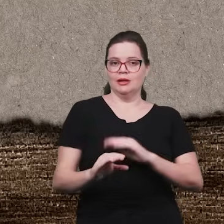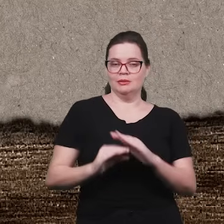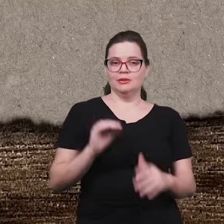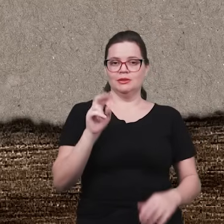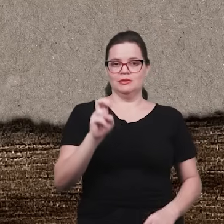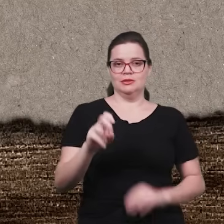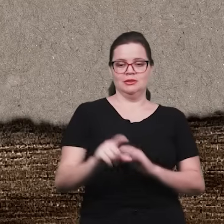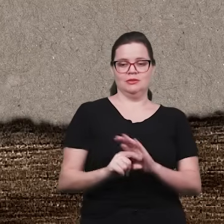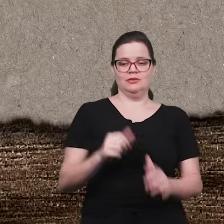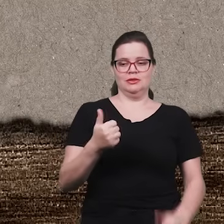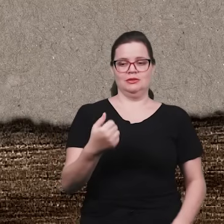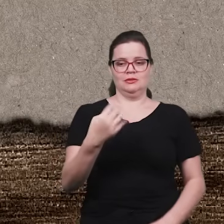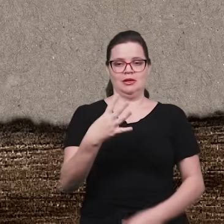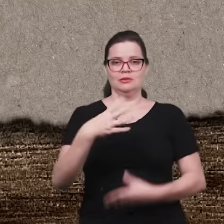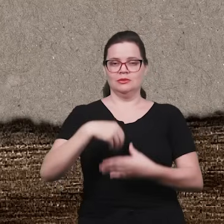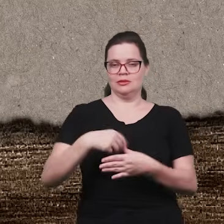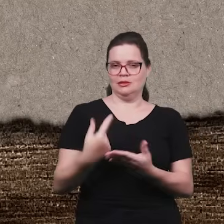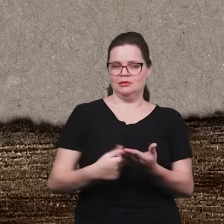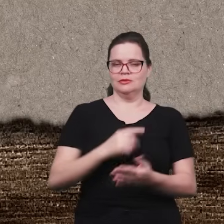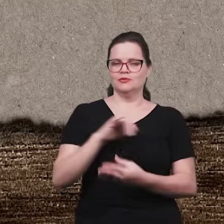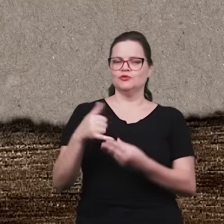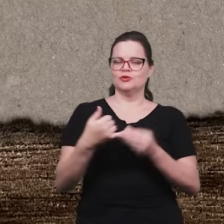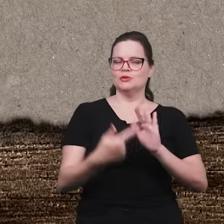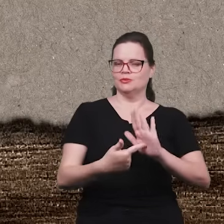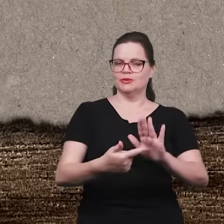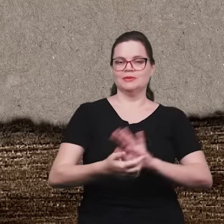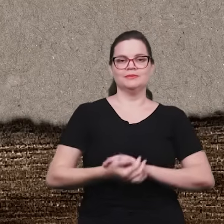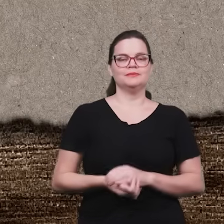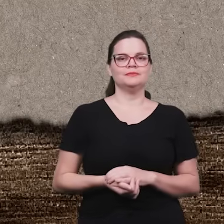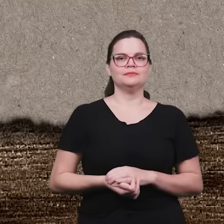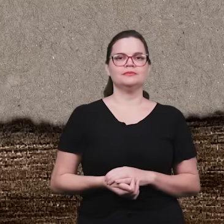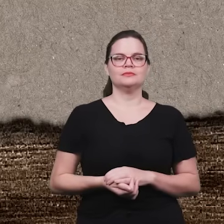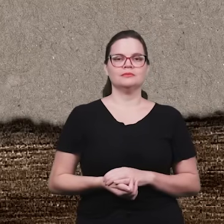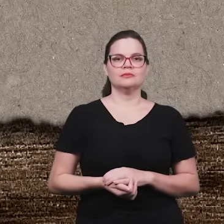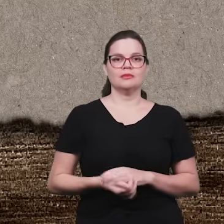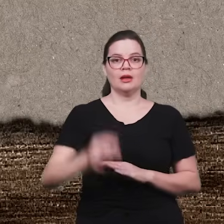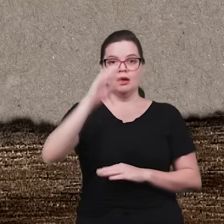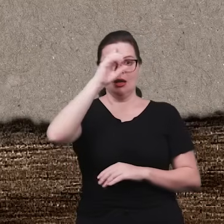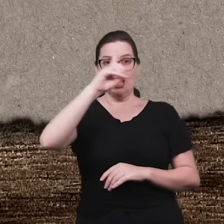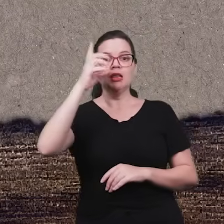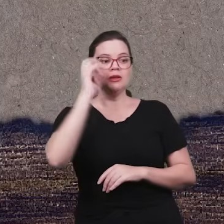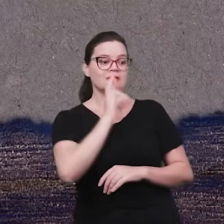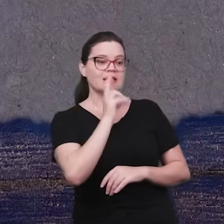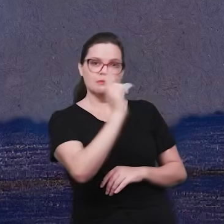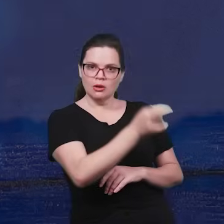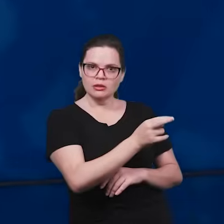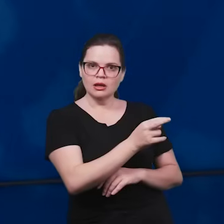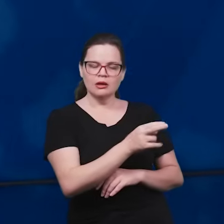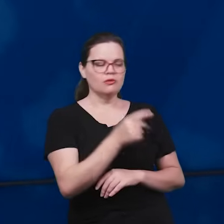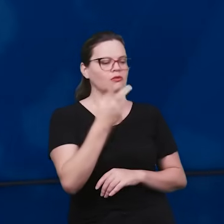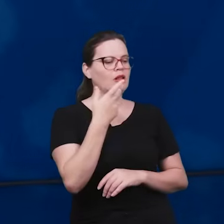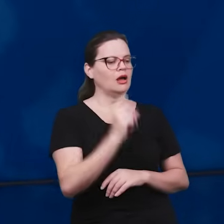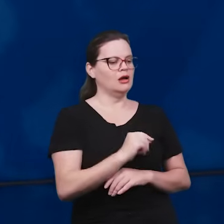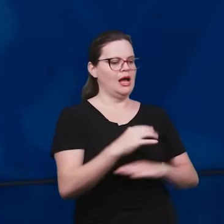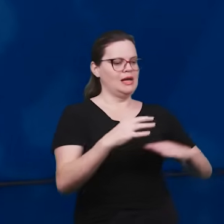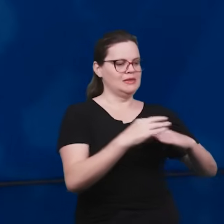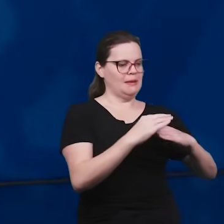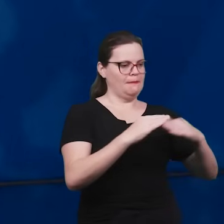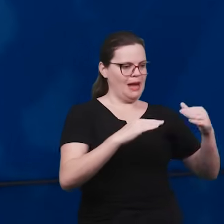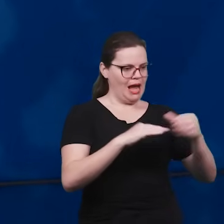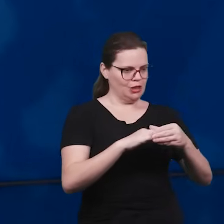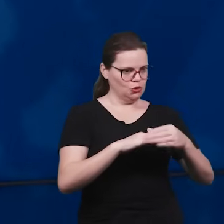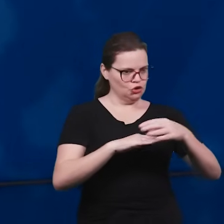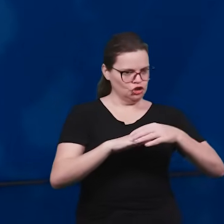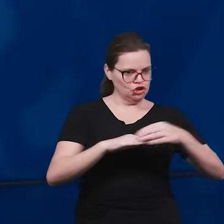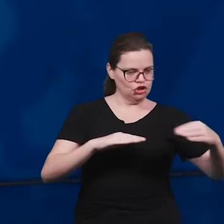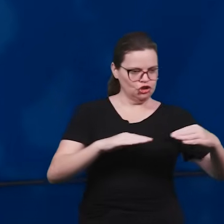verso 14 do livro de Josué. Mas a surpreendente resposta do Senhor foi: descalça os sapatos